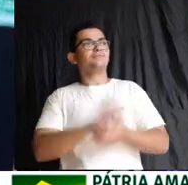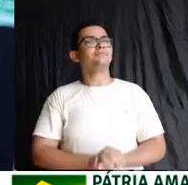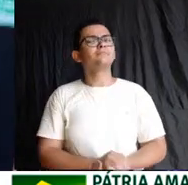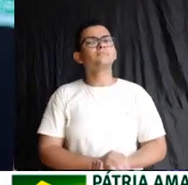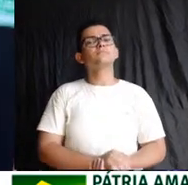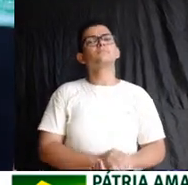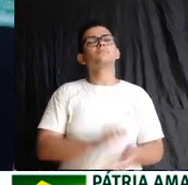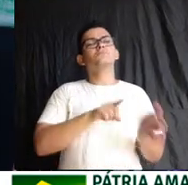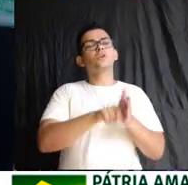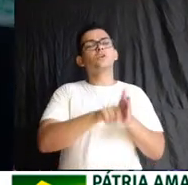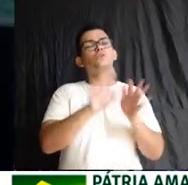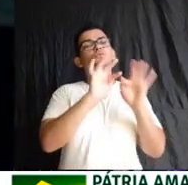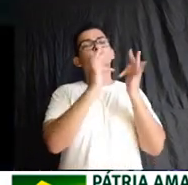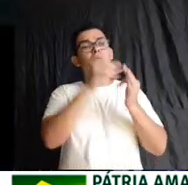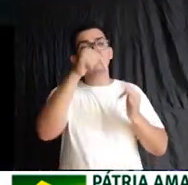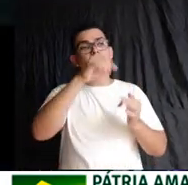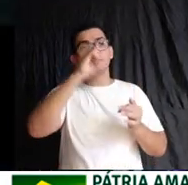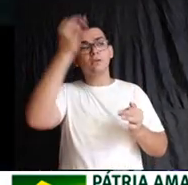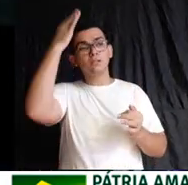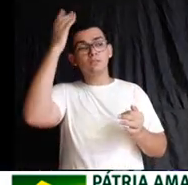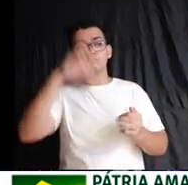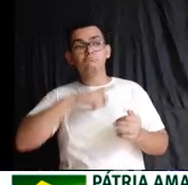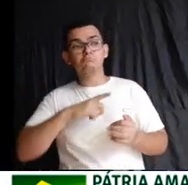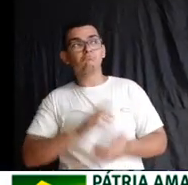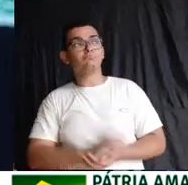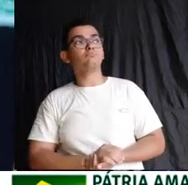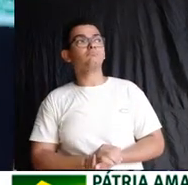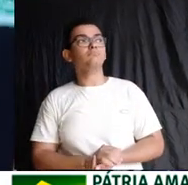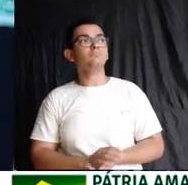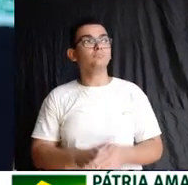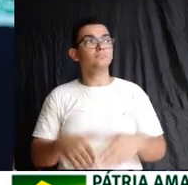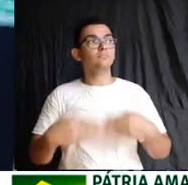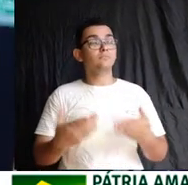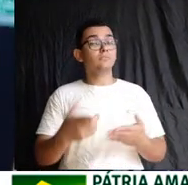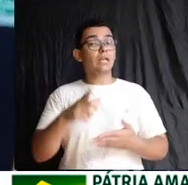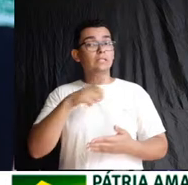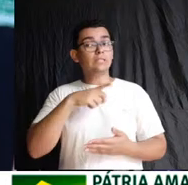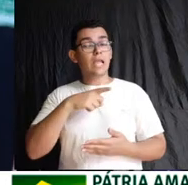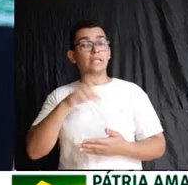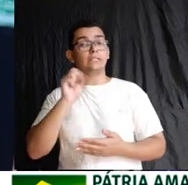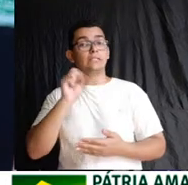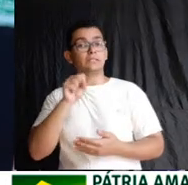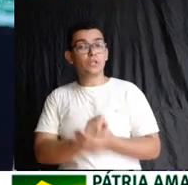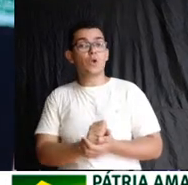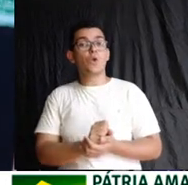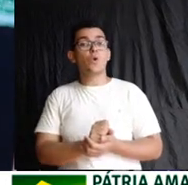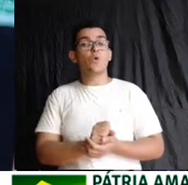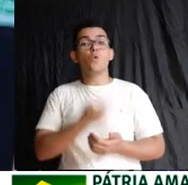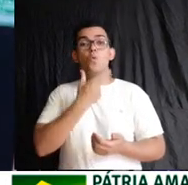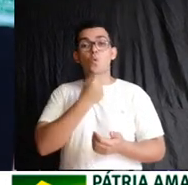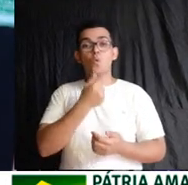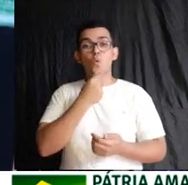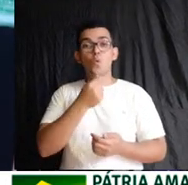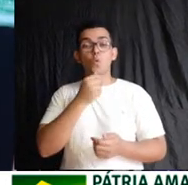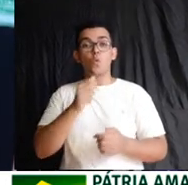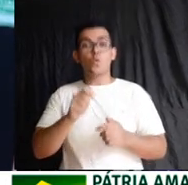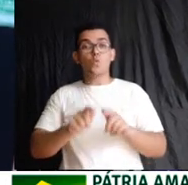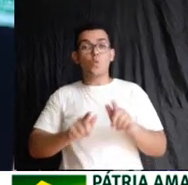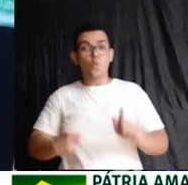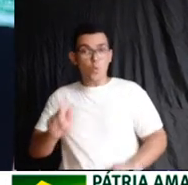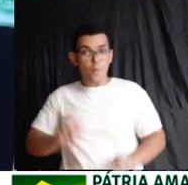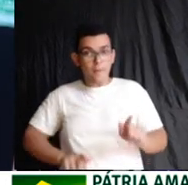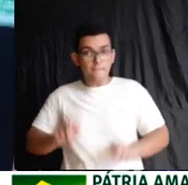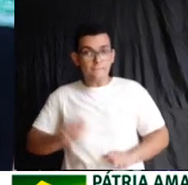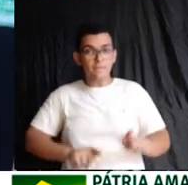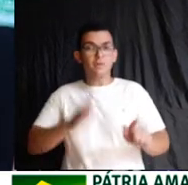ou tem parente aqui? Só a gente, tem um primo que a gente conheceu através há muito tempo, e ele mora aqui também faz